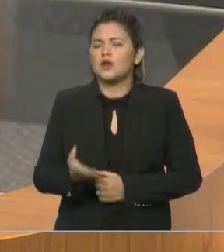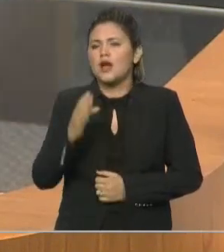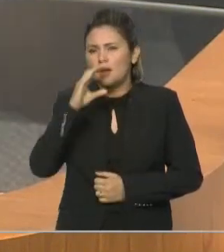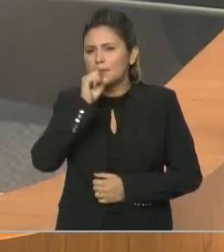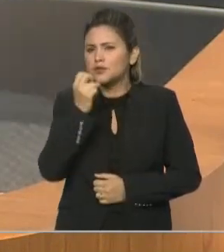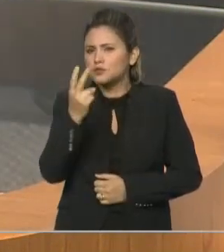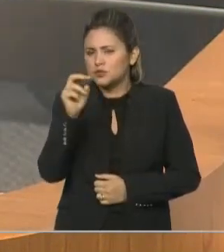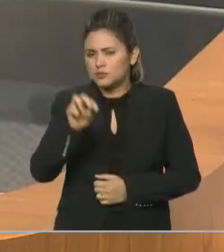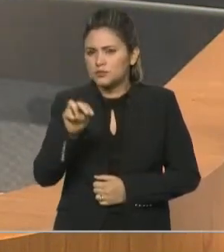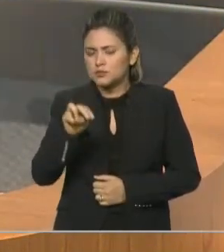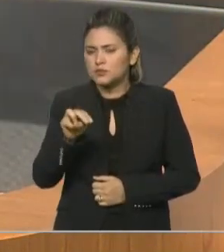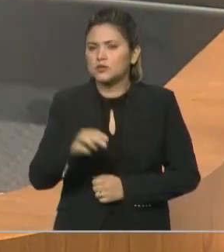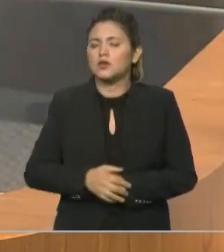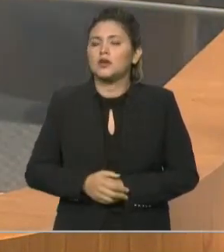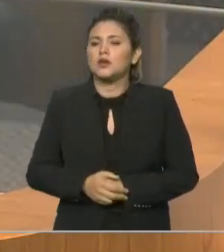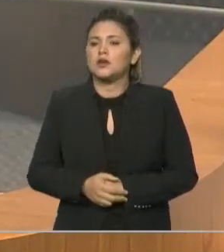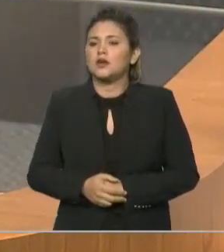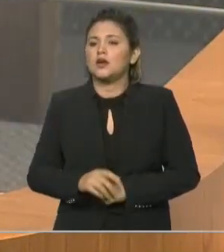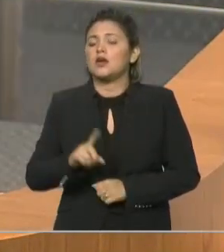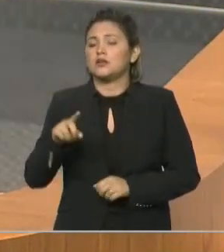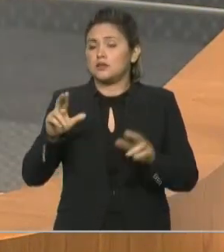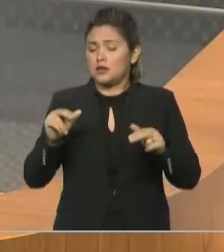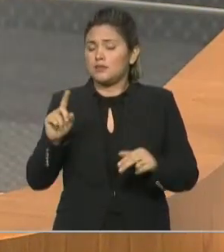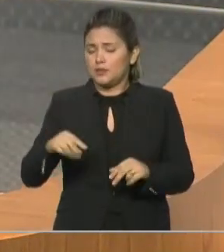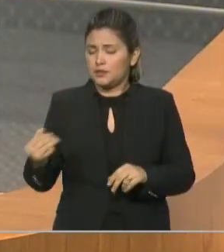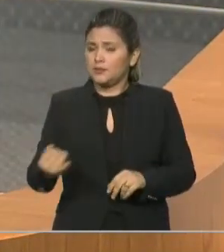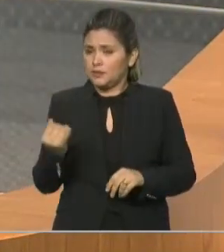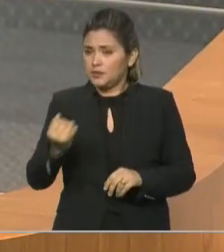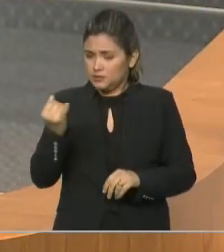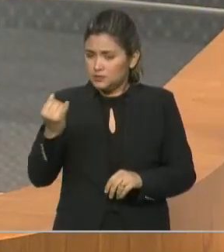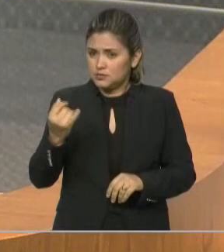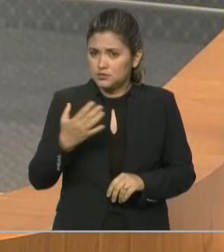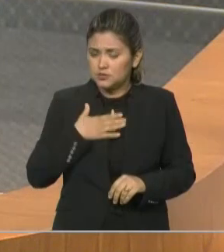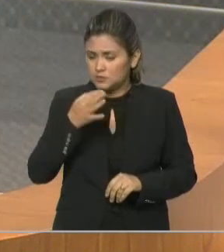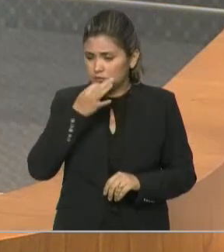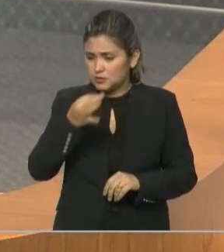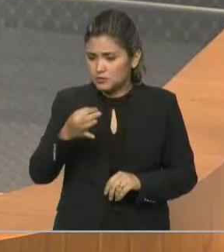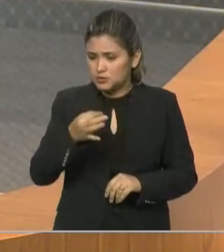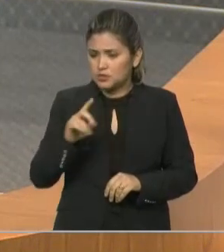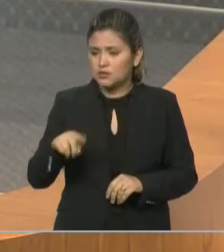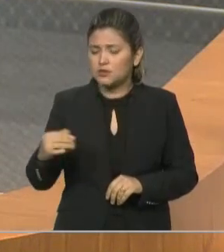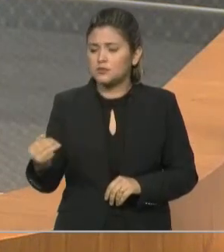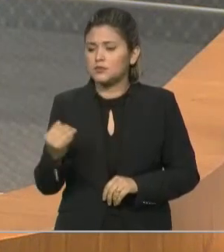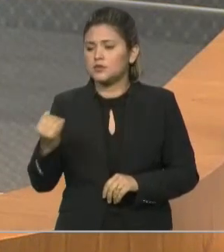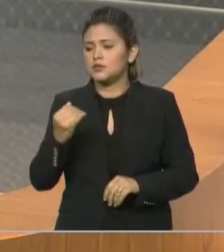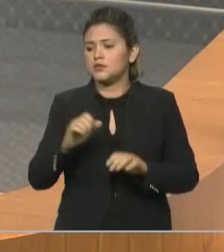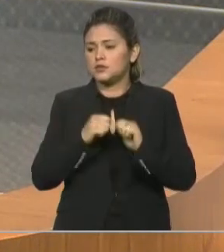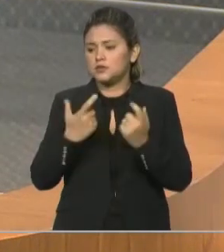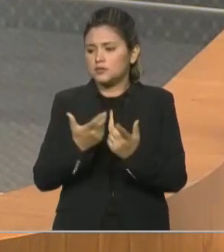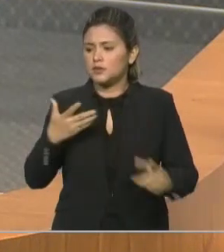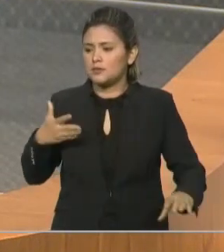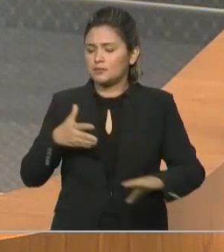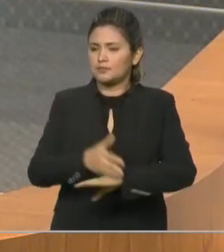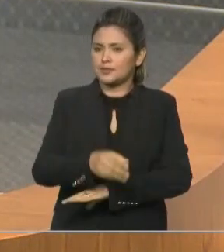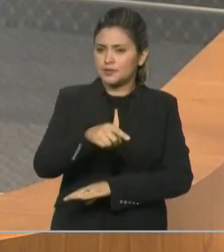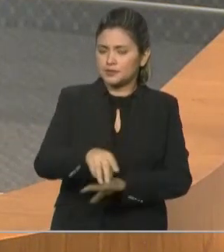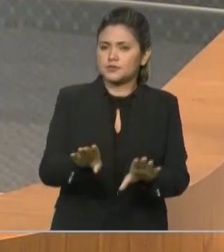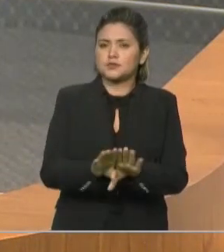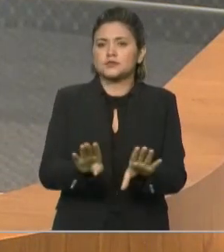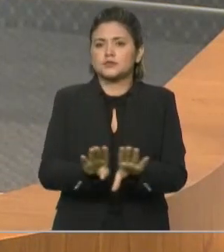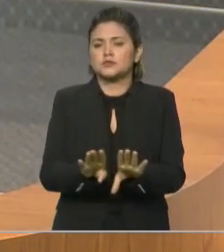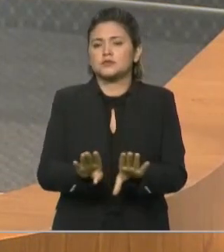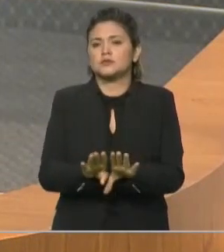Vossa Excelência traz é de suma importância e acho pertinente que a Assembleia Legislativa visite em loco também